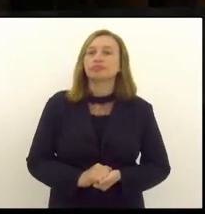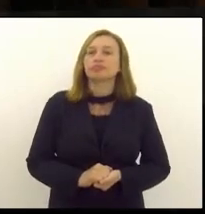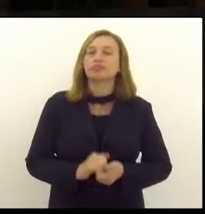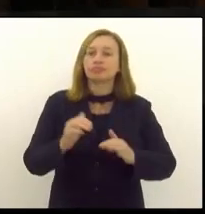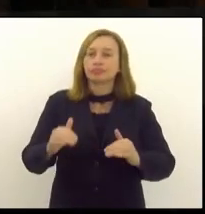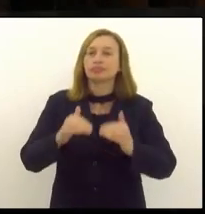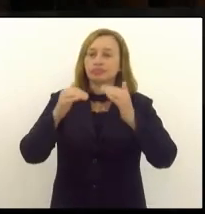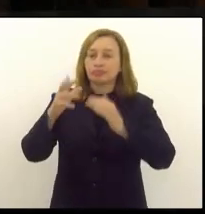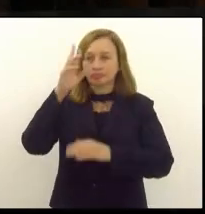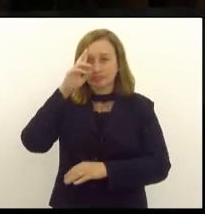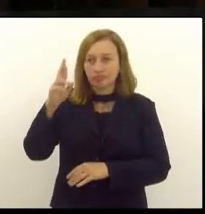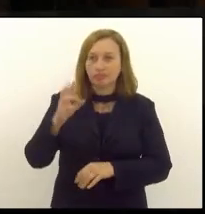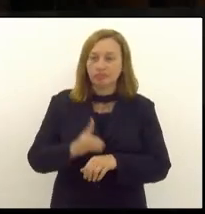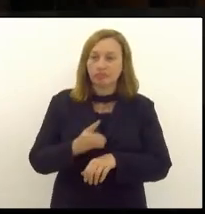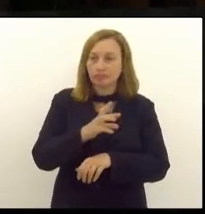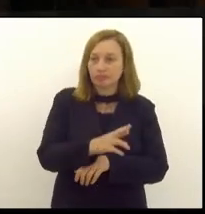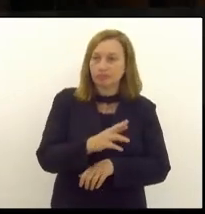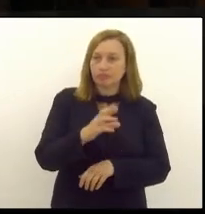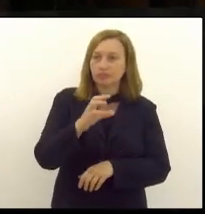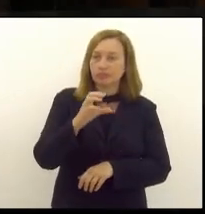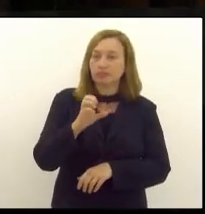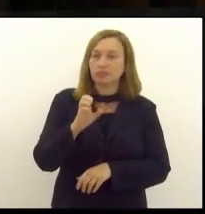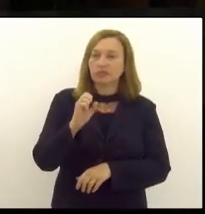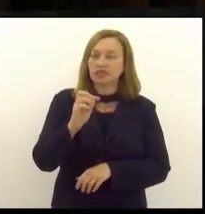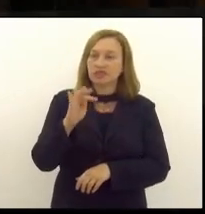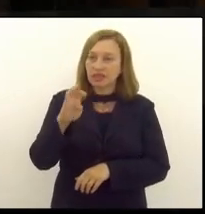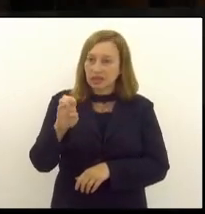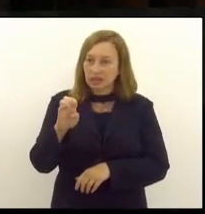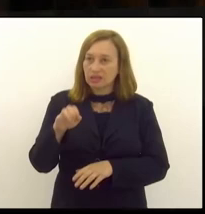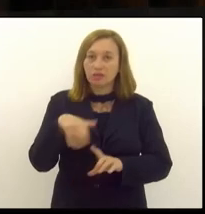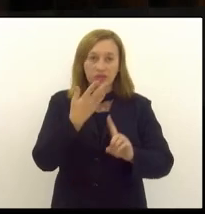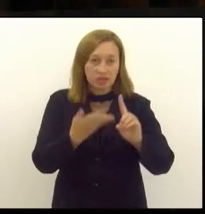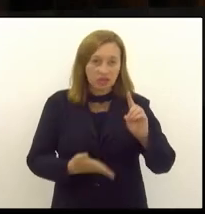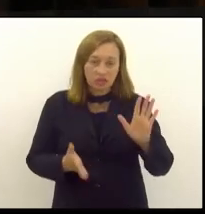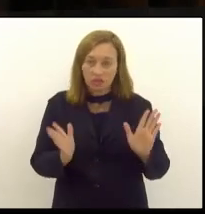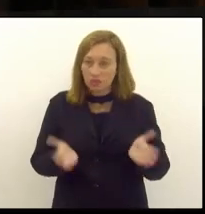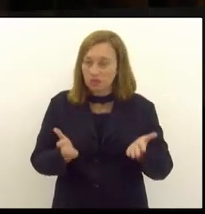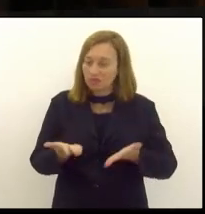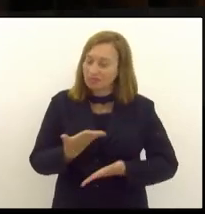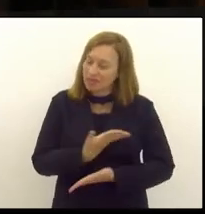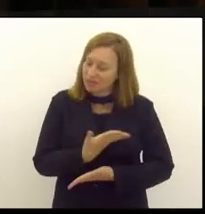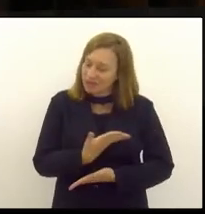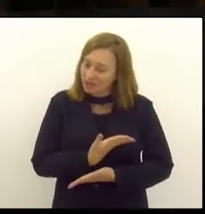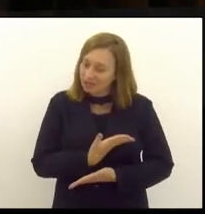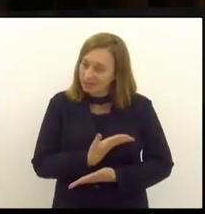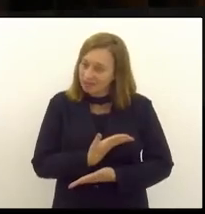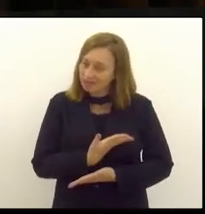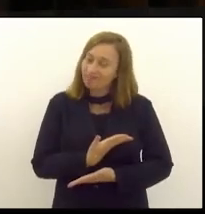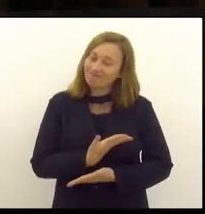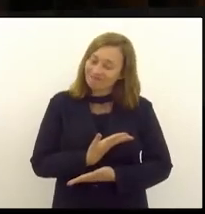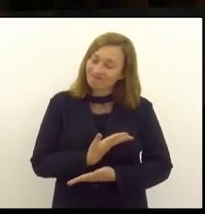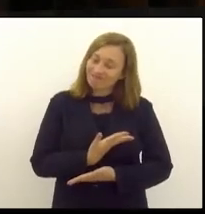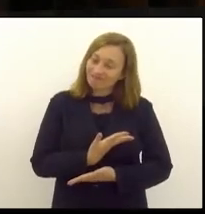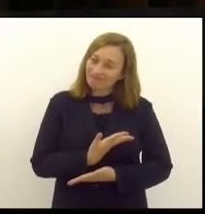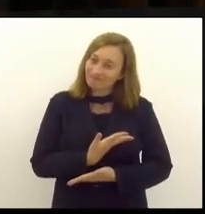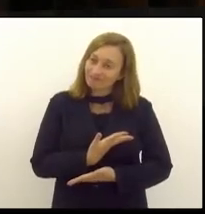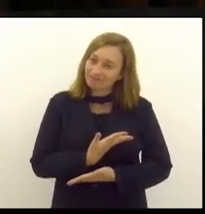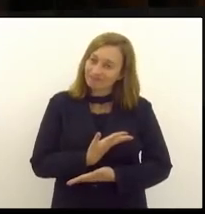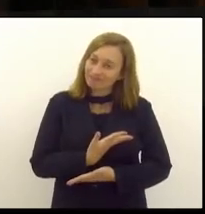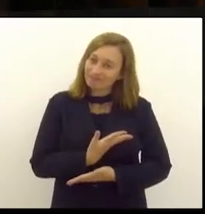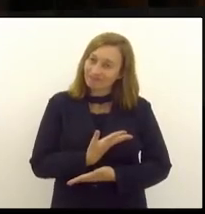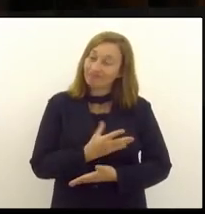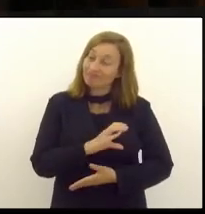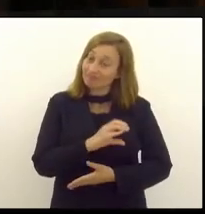Excelentíssima senhora doutora Sirlene Luiza Zimmermann, homenageada de hoje, minha colega e minha amiga e minha